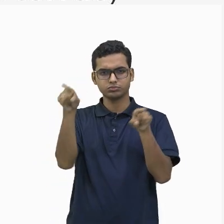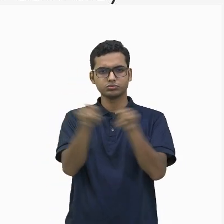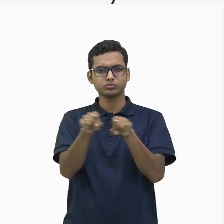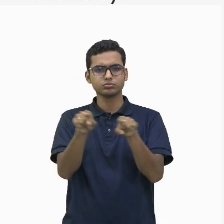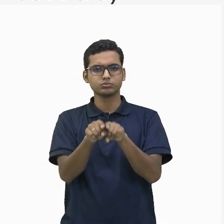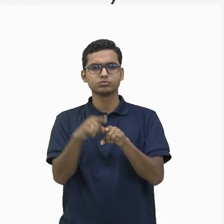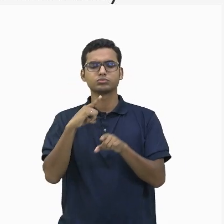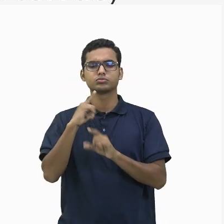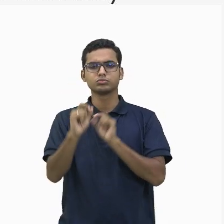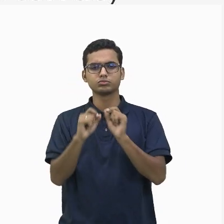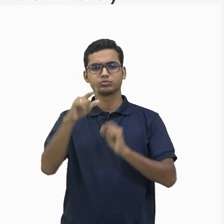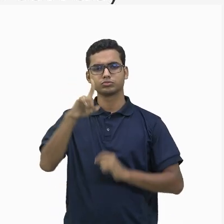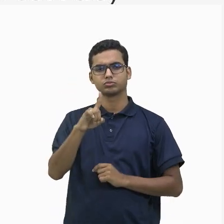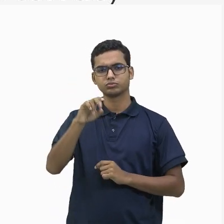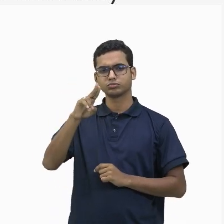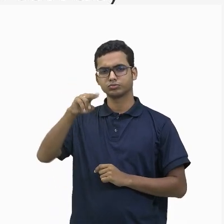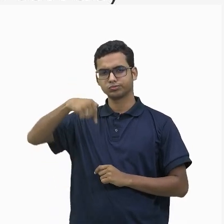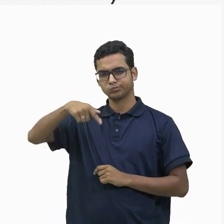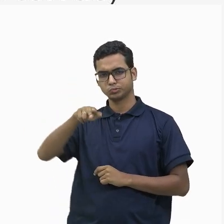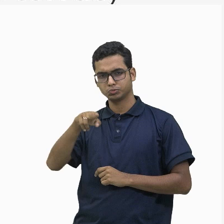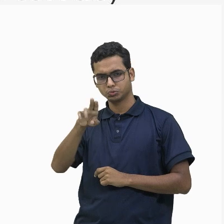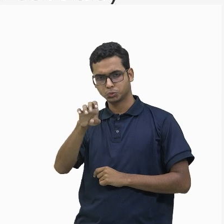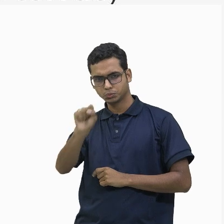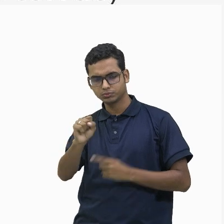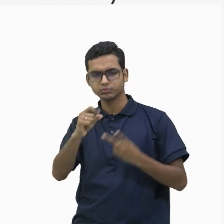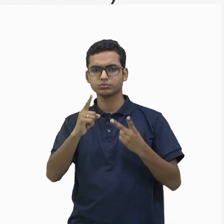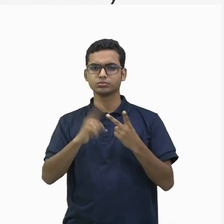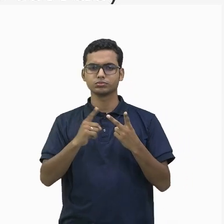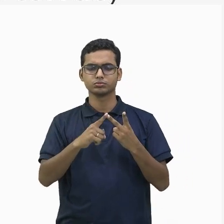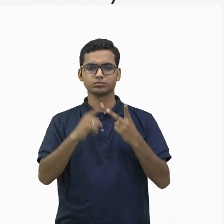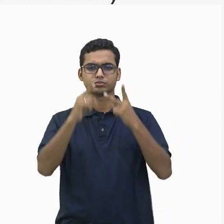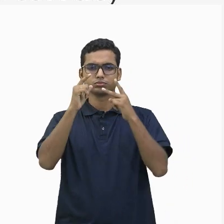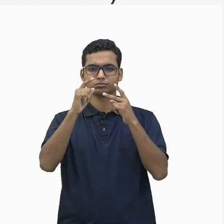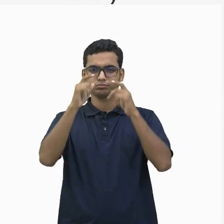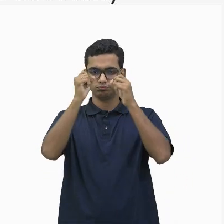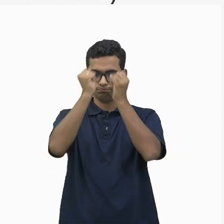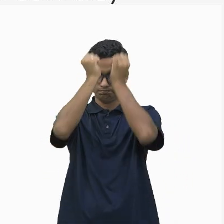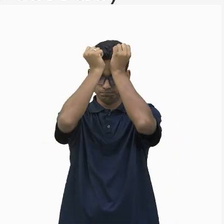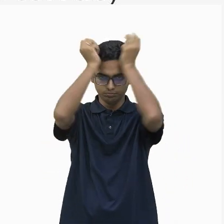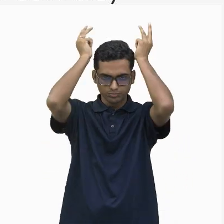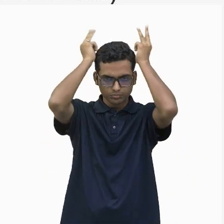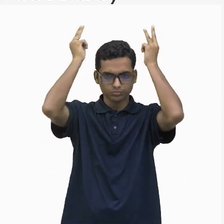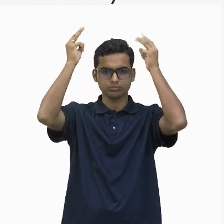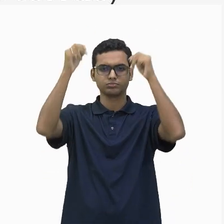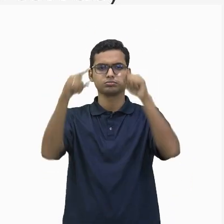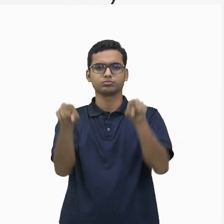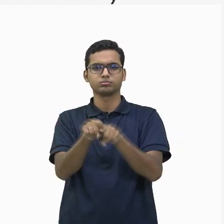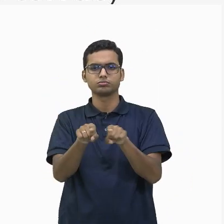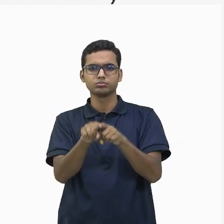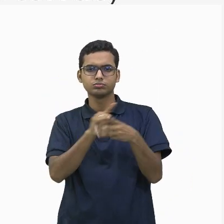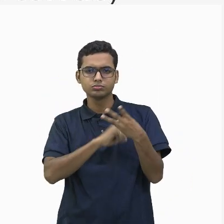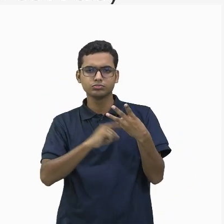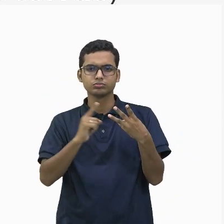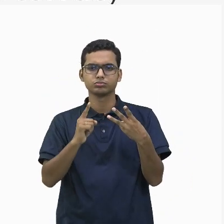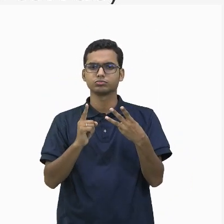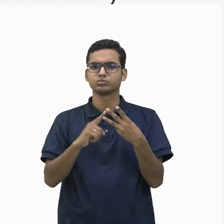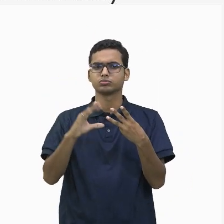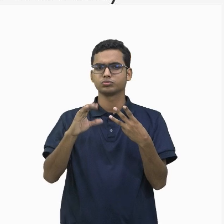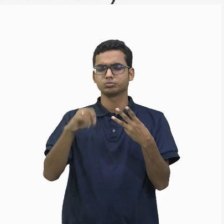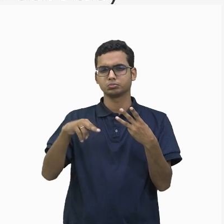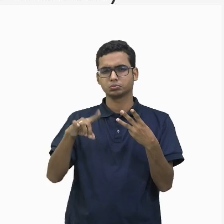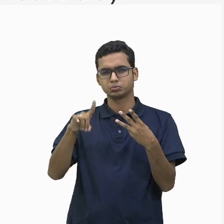e condes, pessoas nobres escolhidas entre os homens de sua inteira